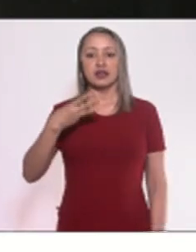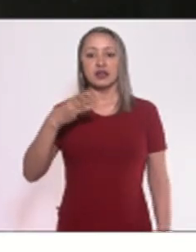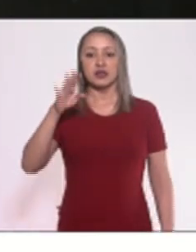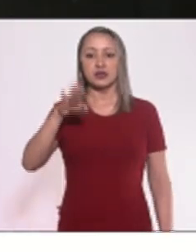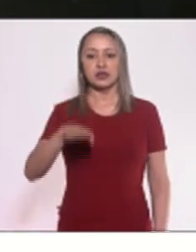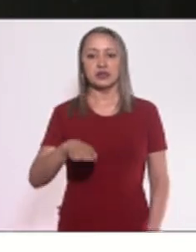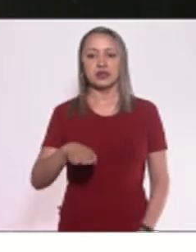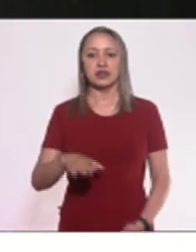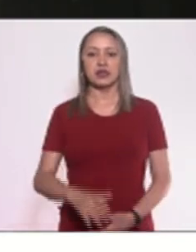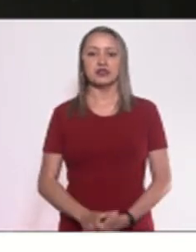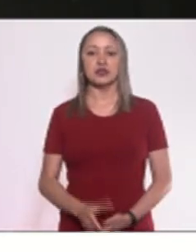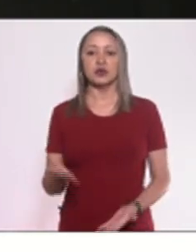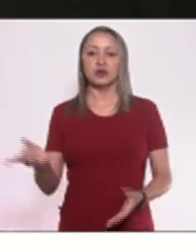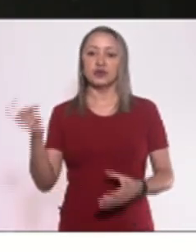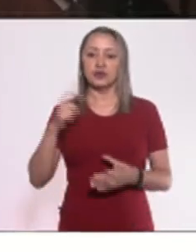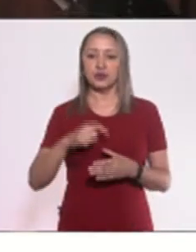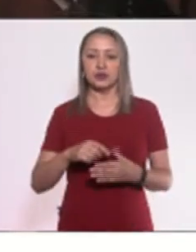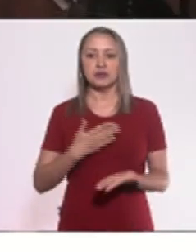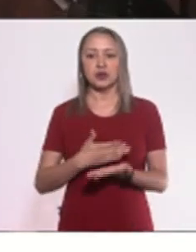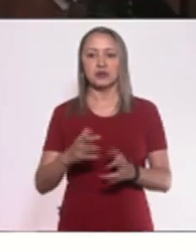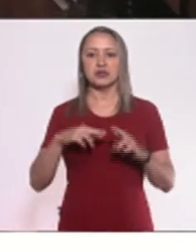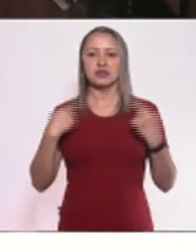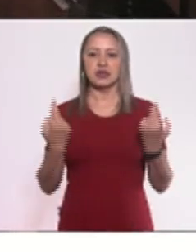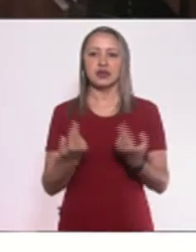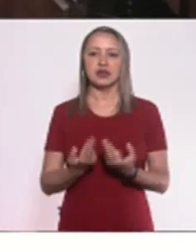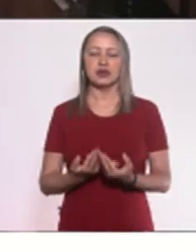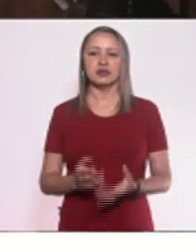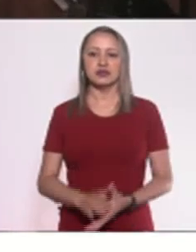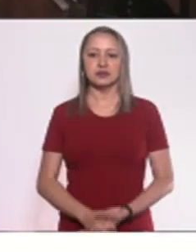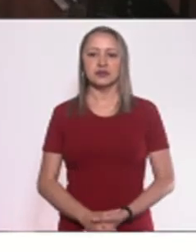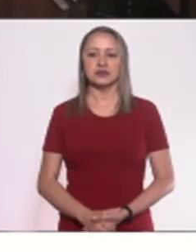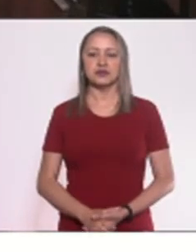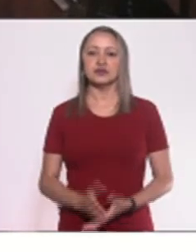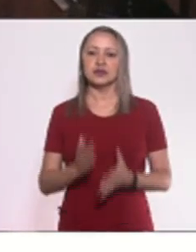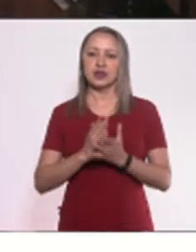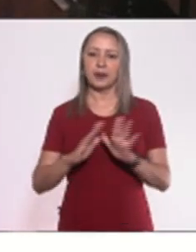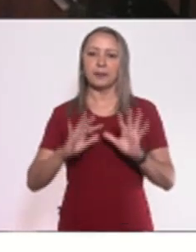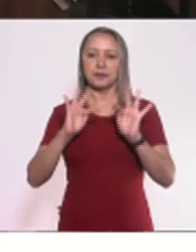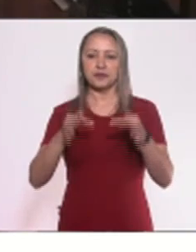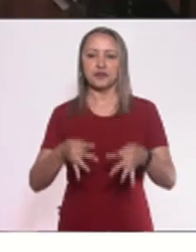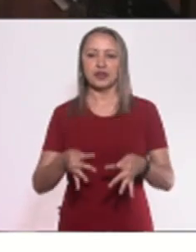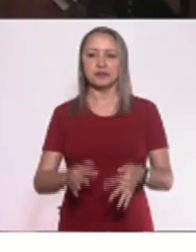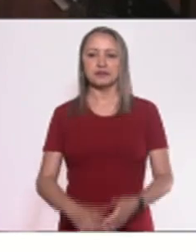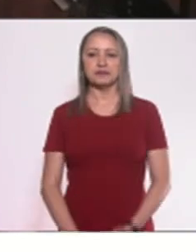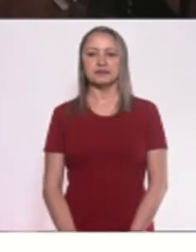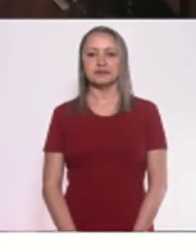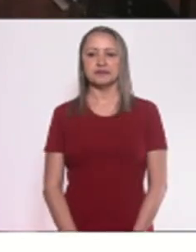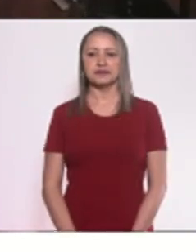quando retornaremos com a ordem do dia. Está suspensa a sessão.